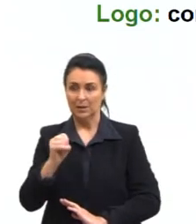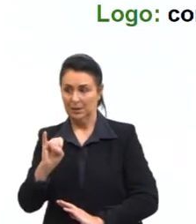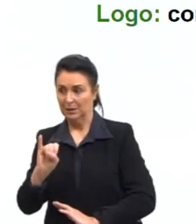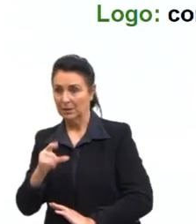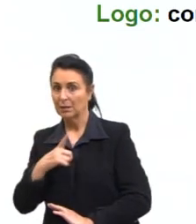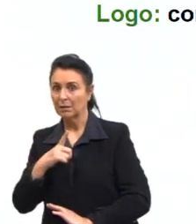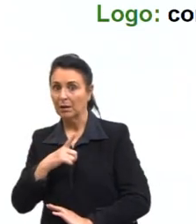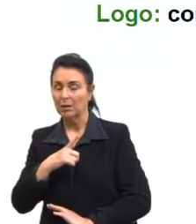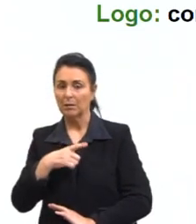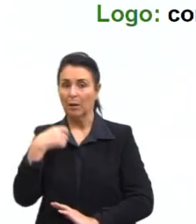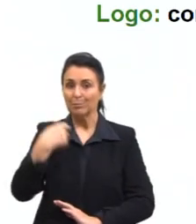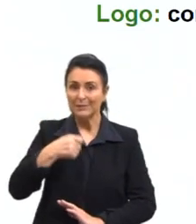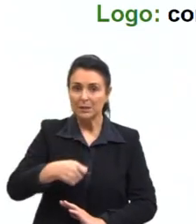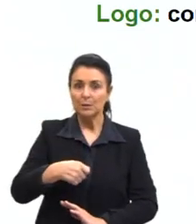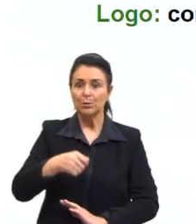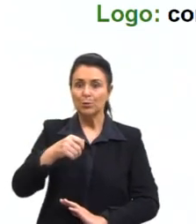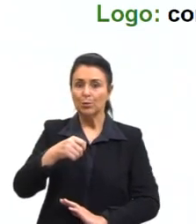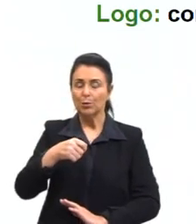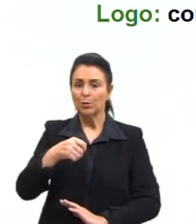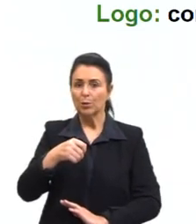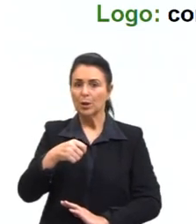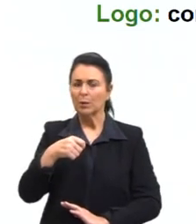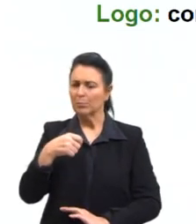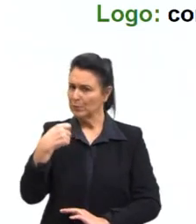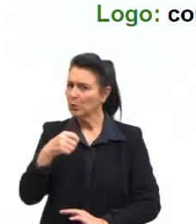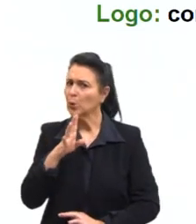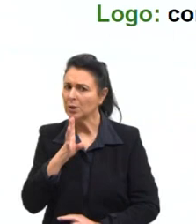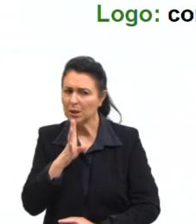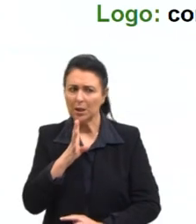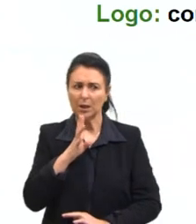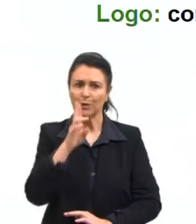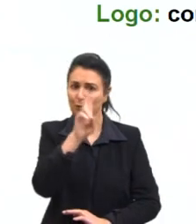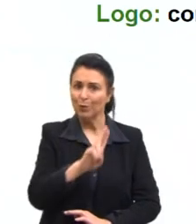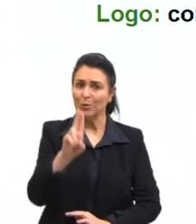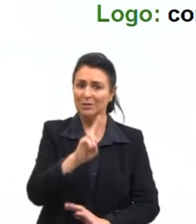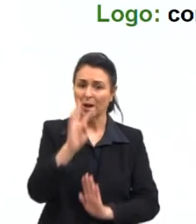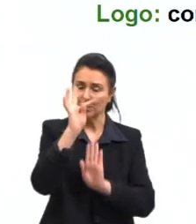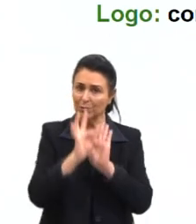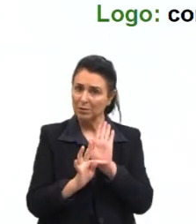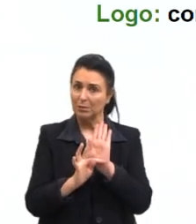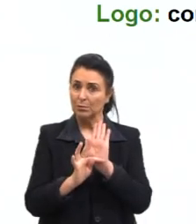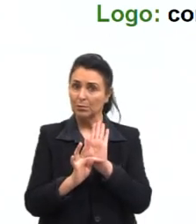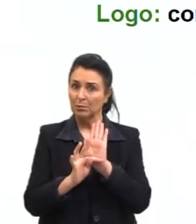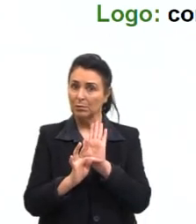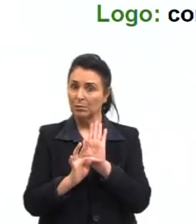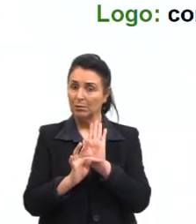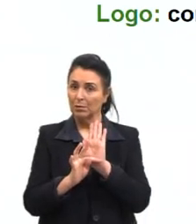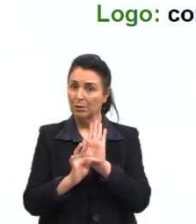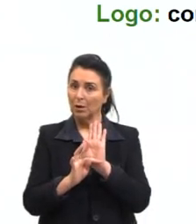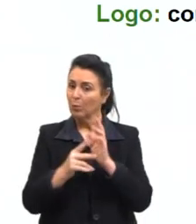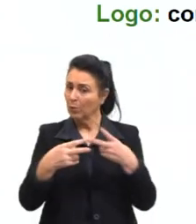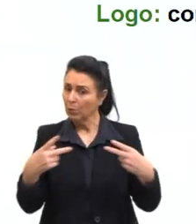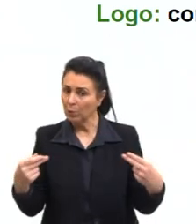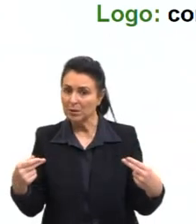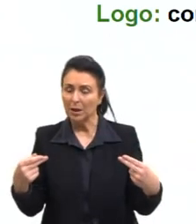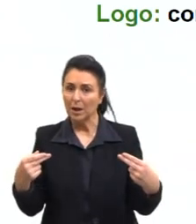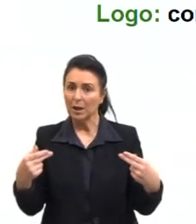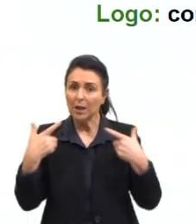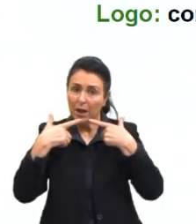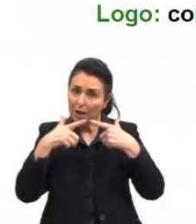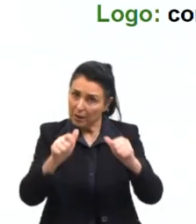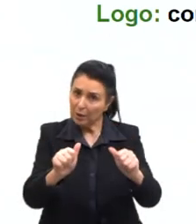preciso devo conhecer e vou usar no meu texto é um recurso que a língua me permite e que eu vou usar